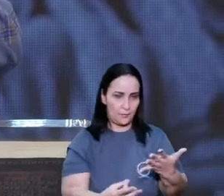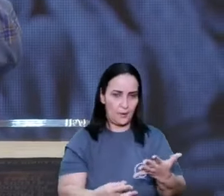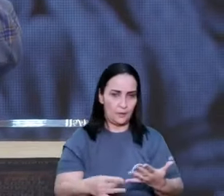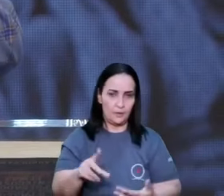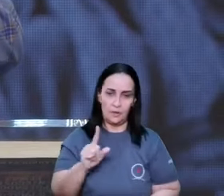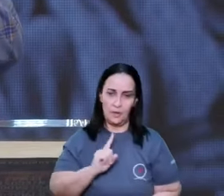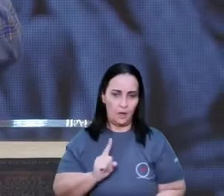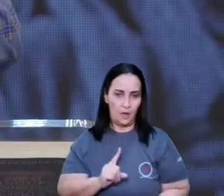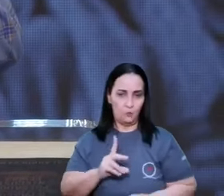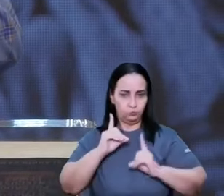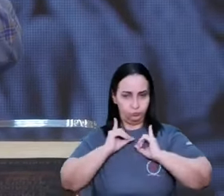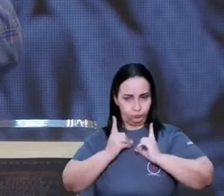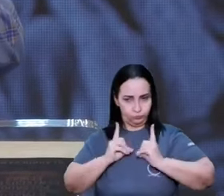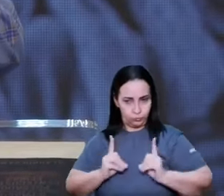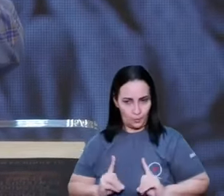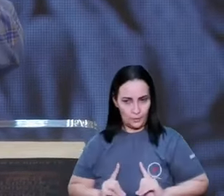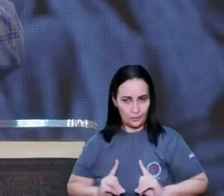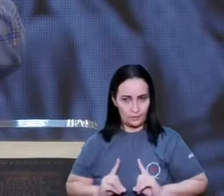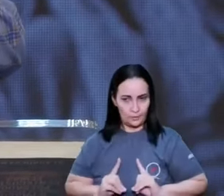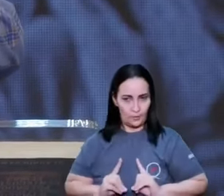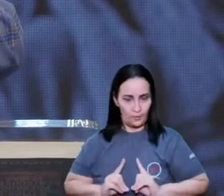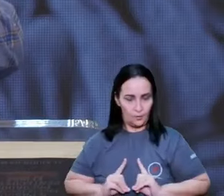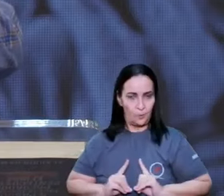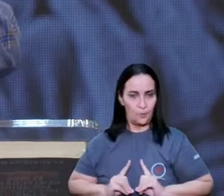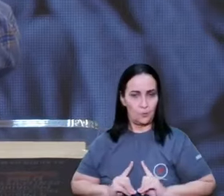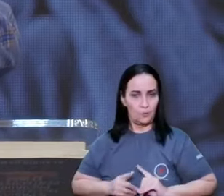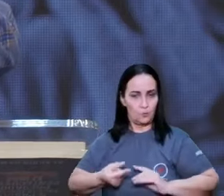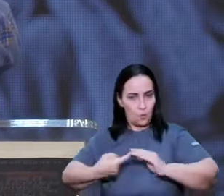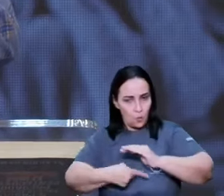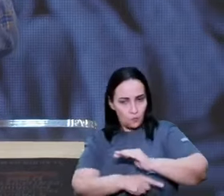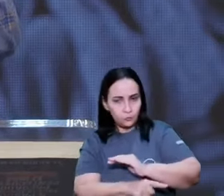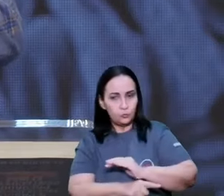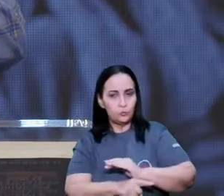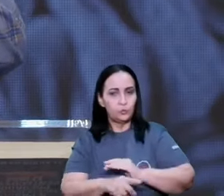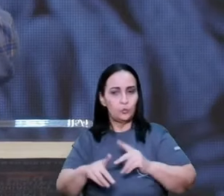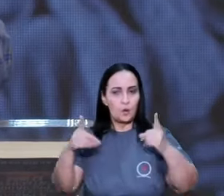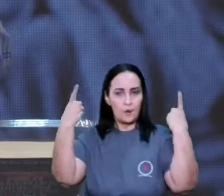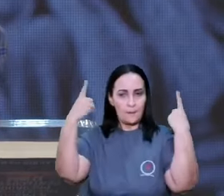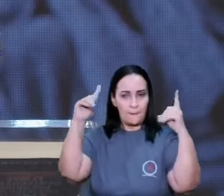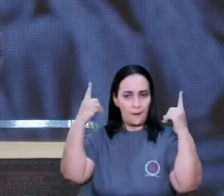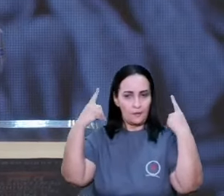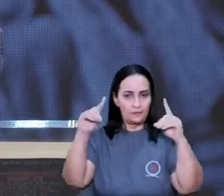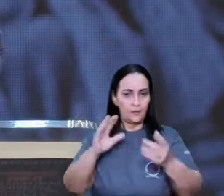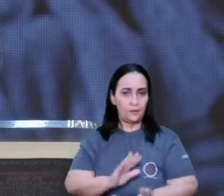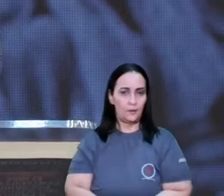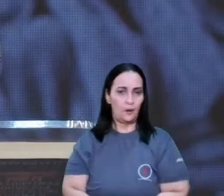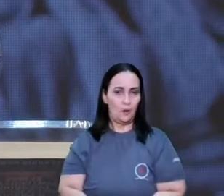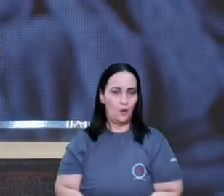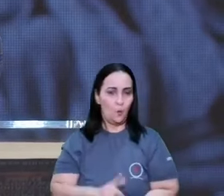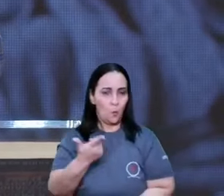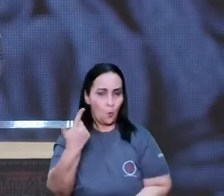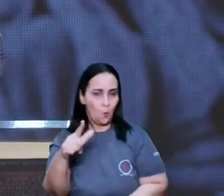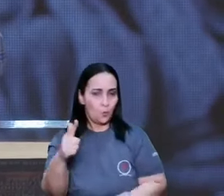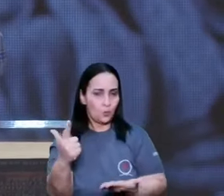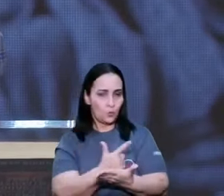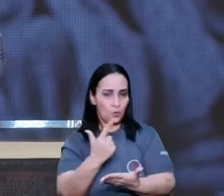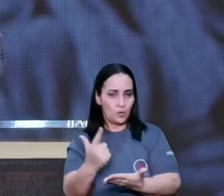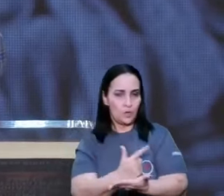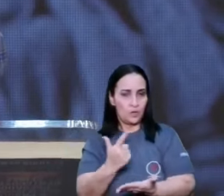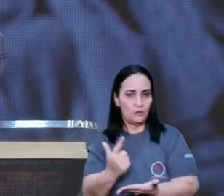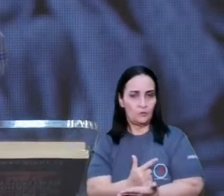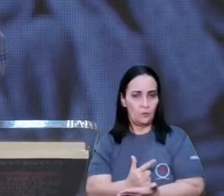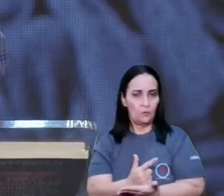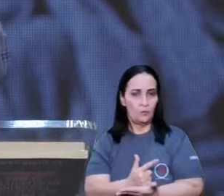uma depressão profunda de Davi tem ajudado muita gente e esse branco eu trato de uma exaustão emocional do